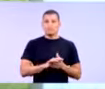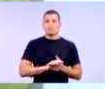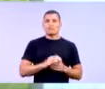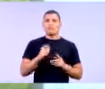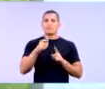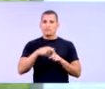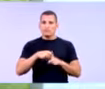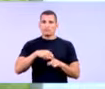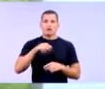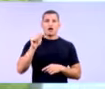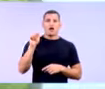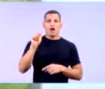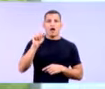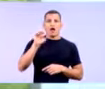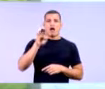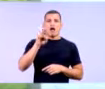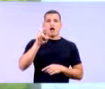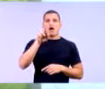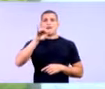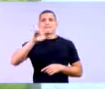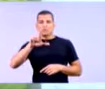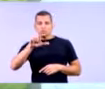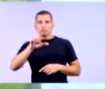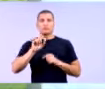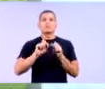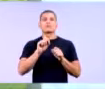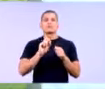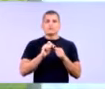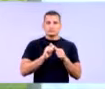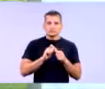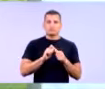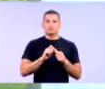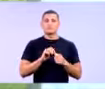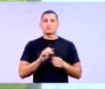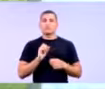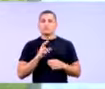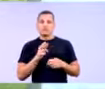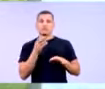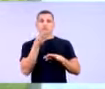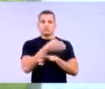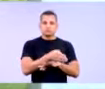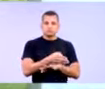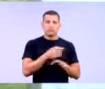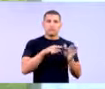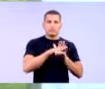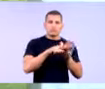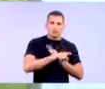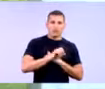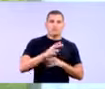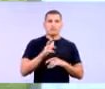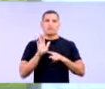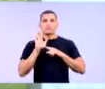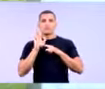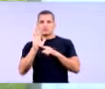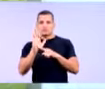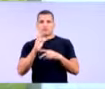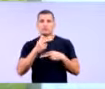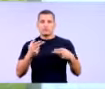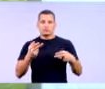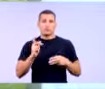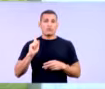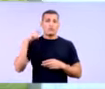abril, o que eu vou fazer? Ah, eu vou aplicar a pesquisa, ou seja, eu vou entrevistar, eu vou apresentar um questionário, No mês seguinte, o que é